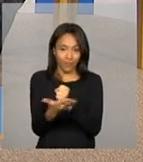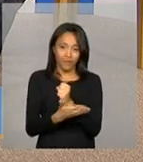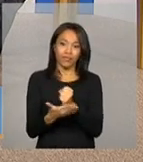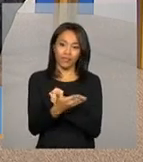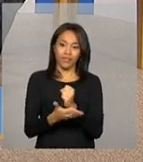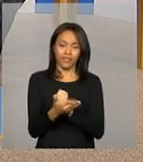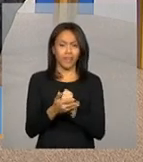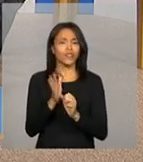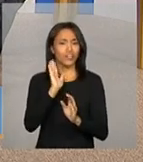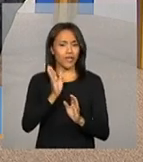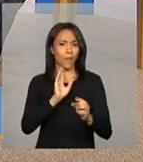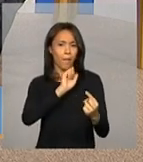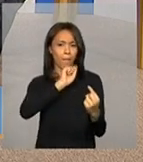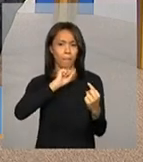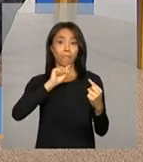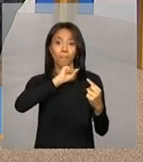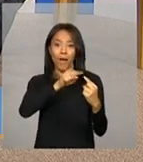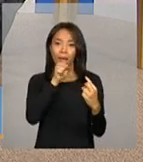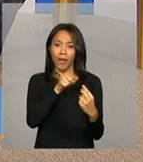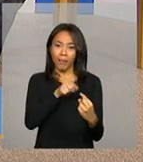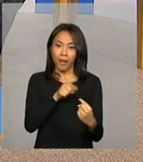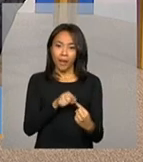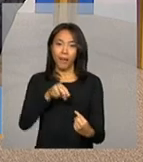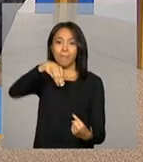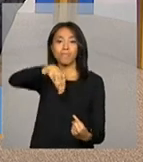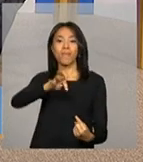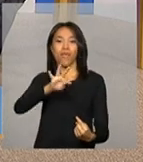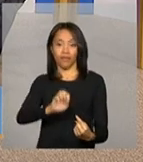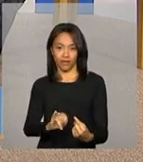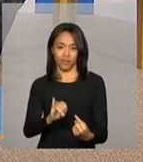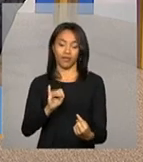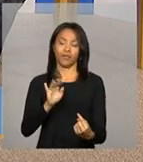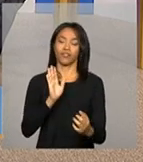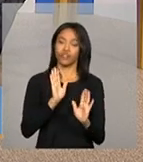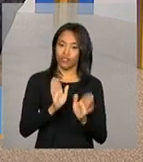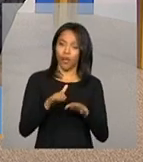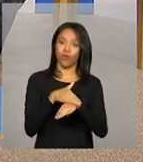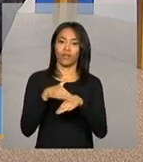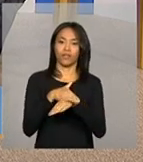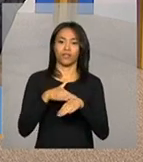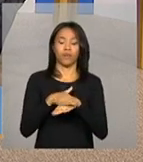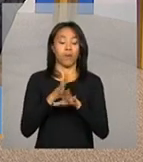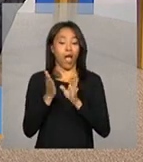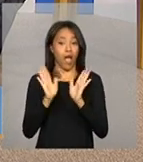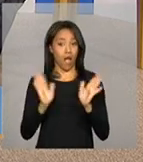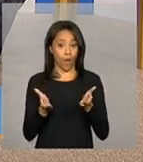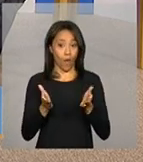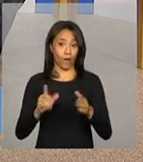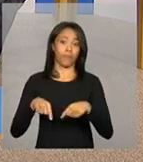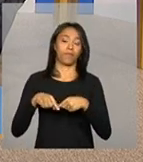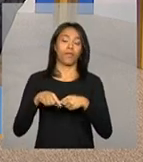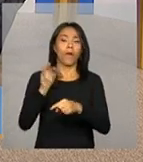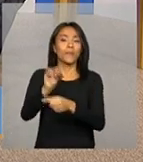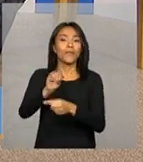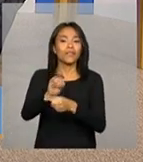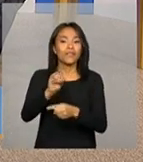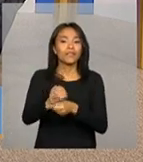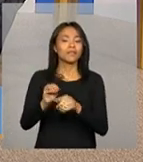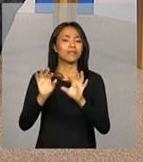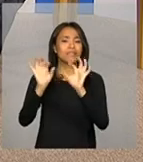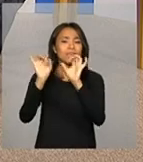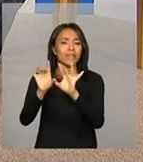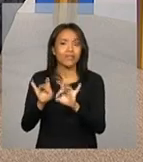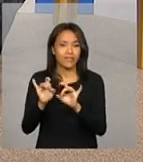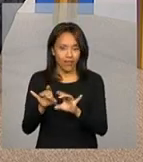que eu falei com você né no bloco passado agora da proteção especial que é o que eu acho que eu gostaria